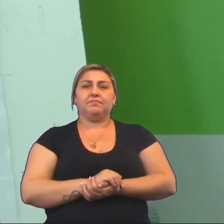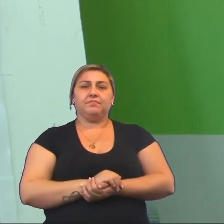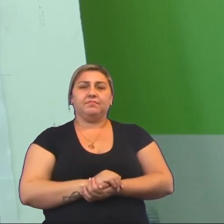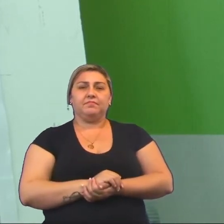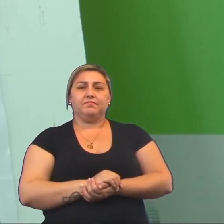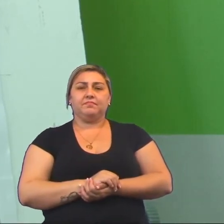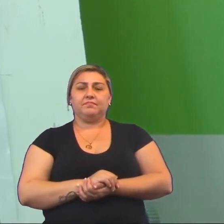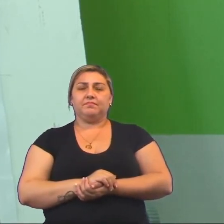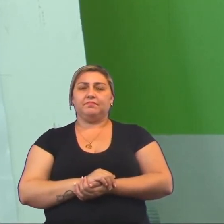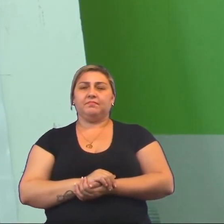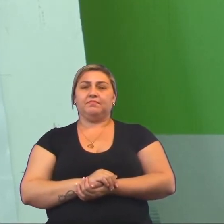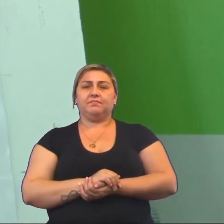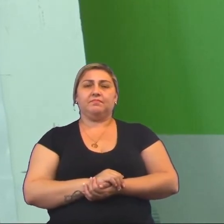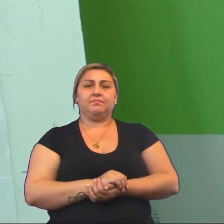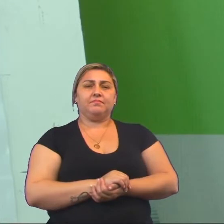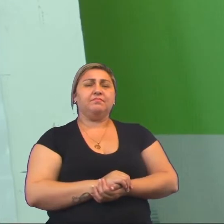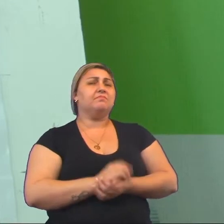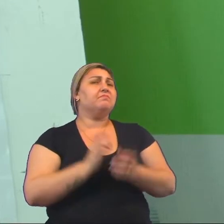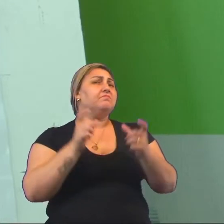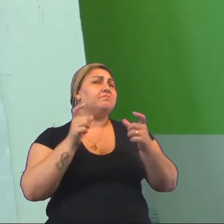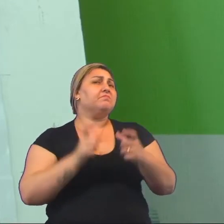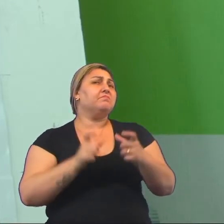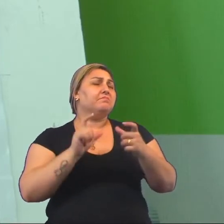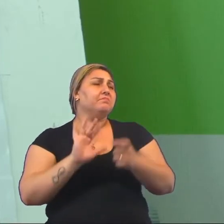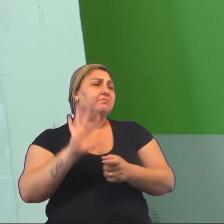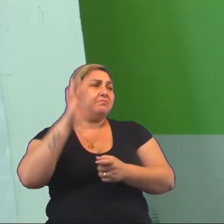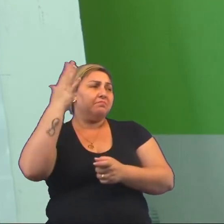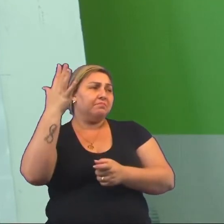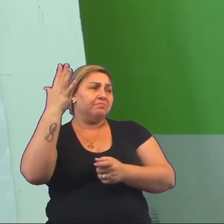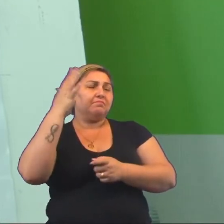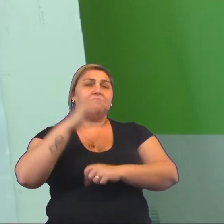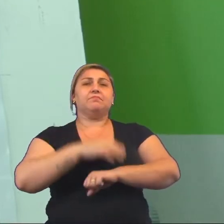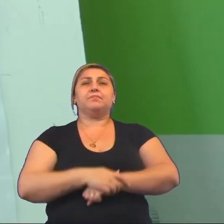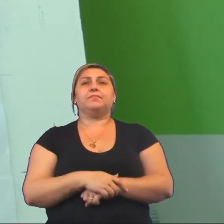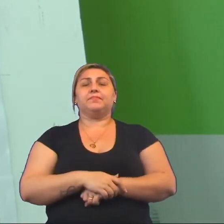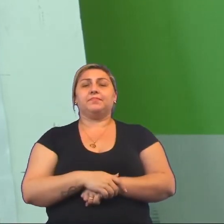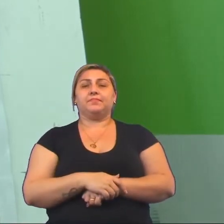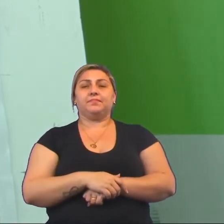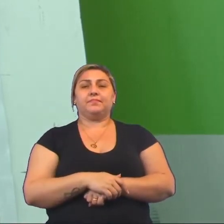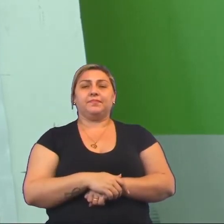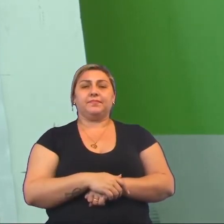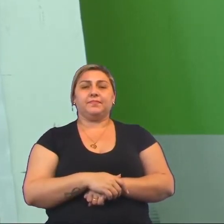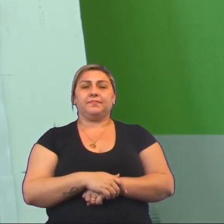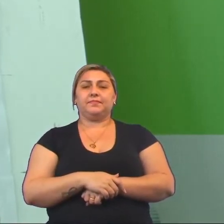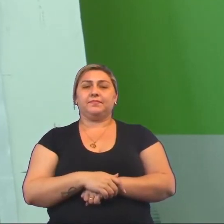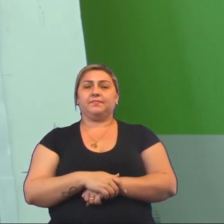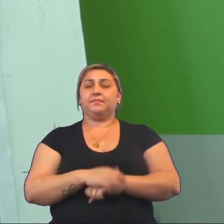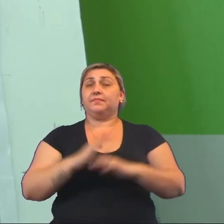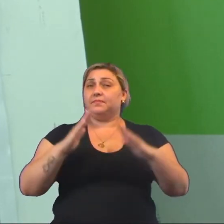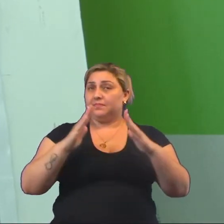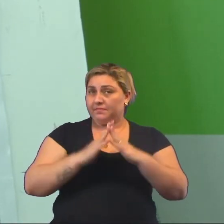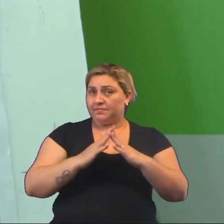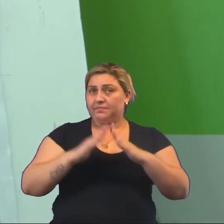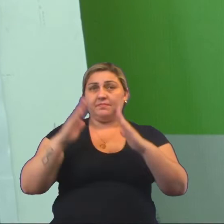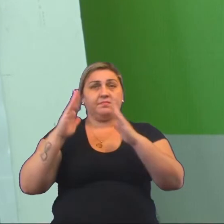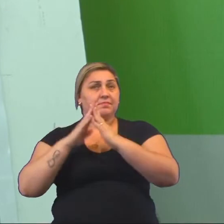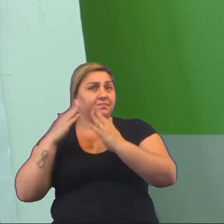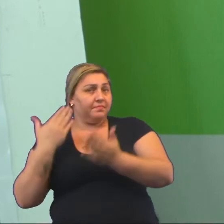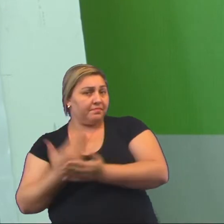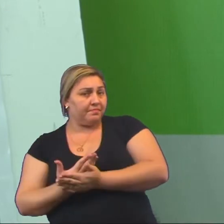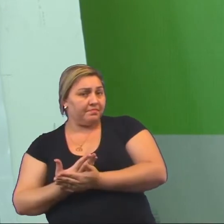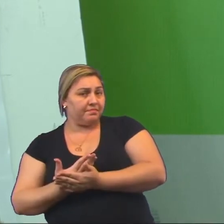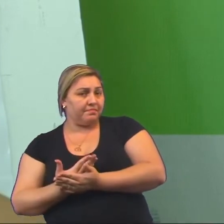em família. Onde está acontecendo esta atividade? É em casa,